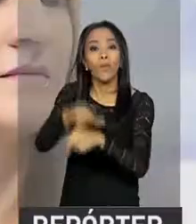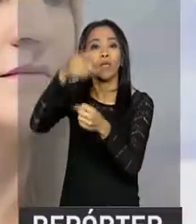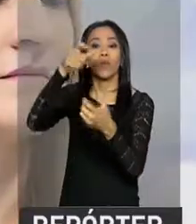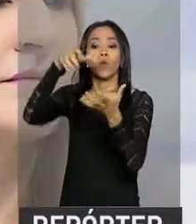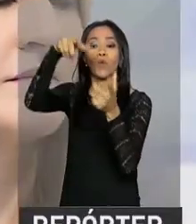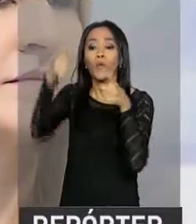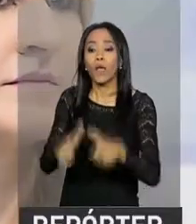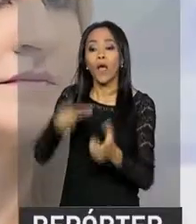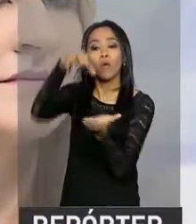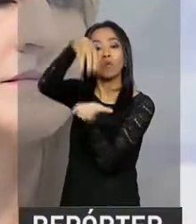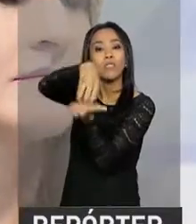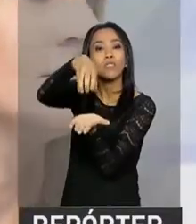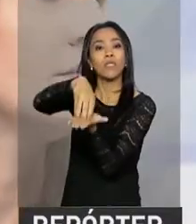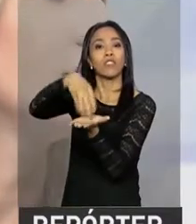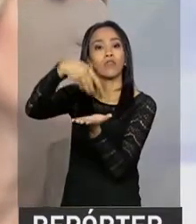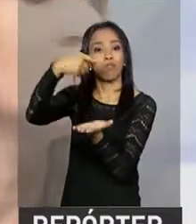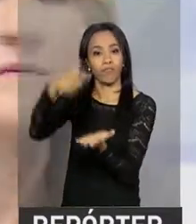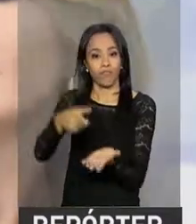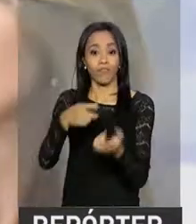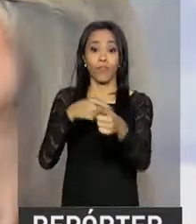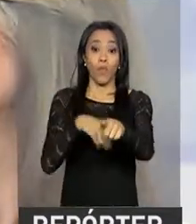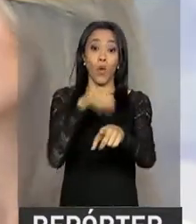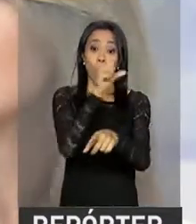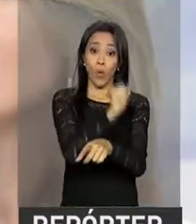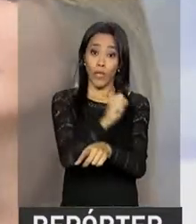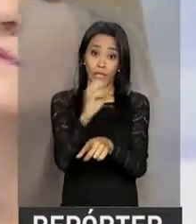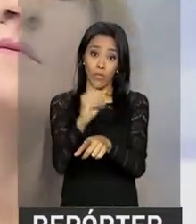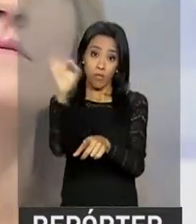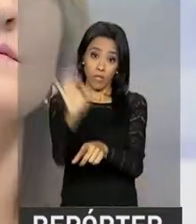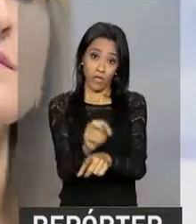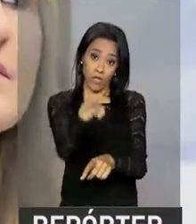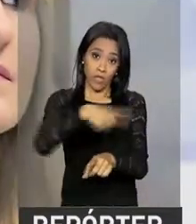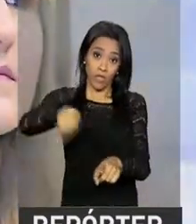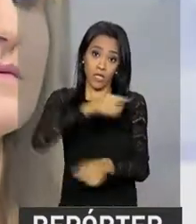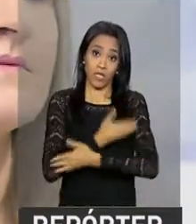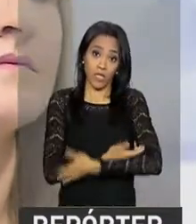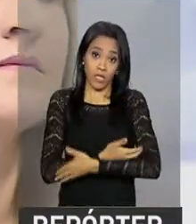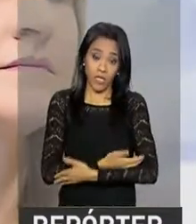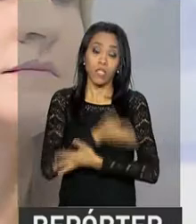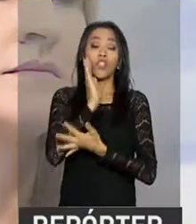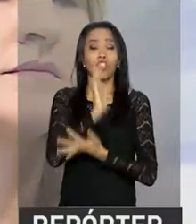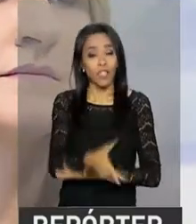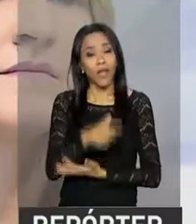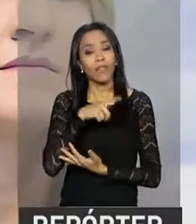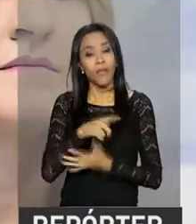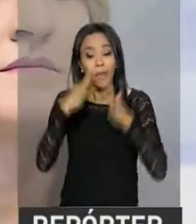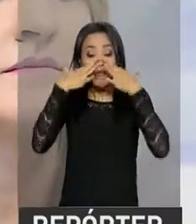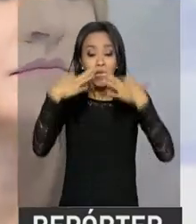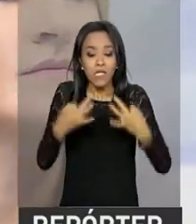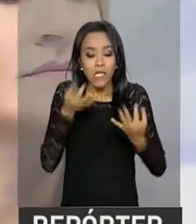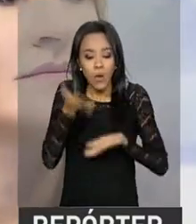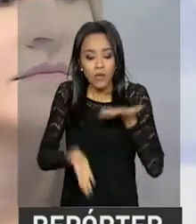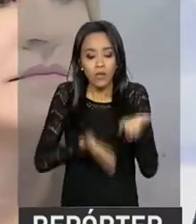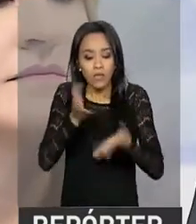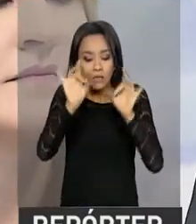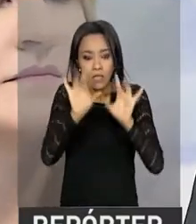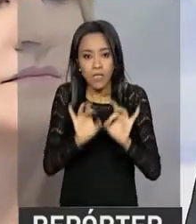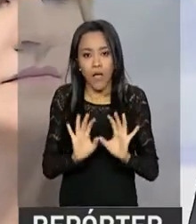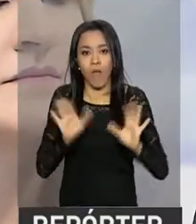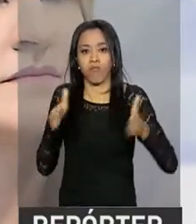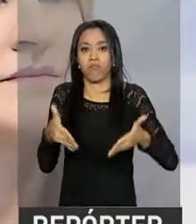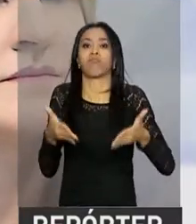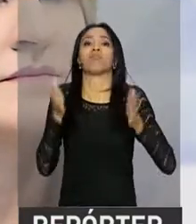reabilitação. 80% das crianças com microcefalia já estão sendo atendidas com atenção especializada e